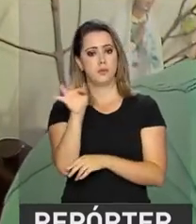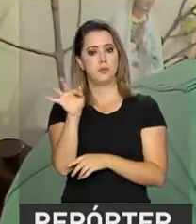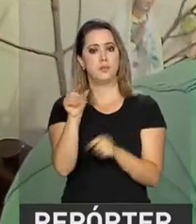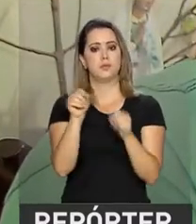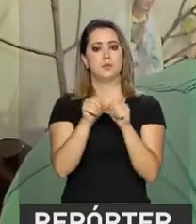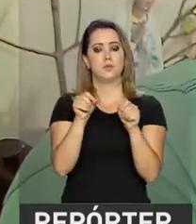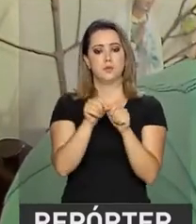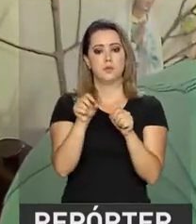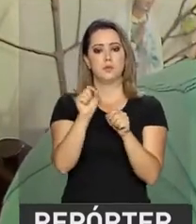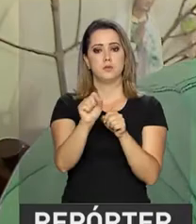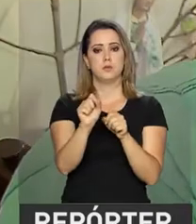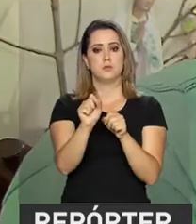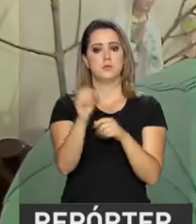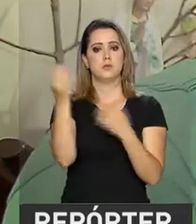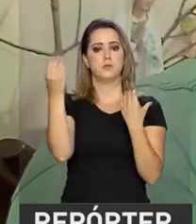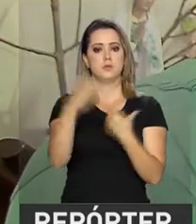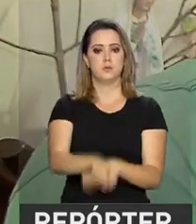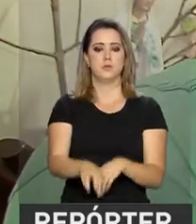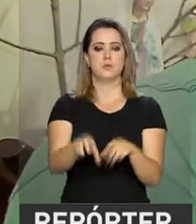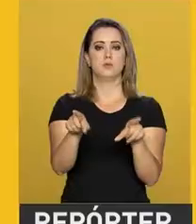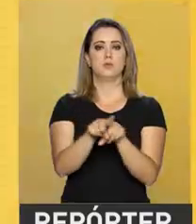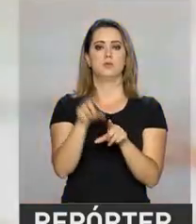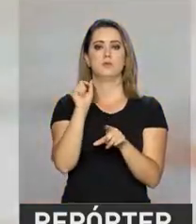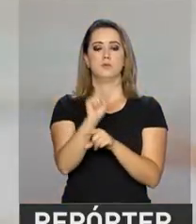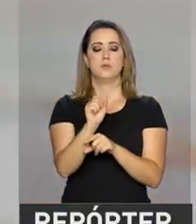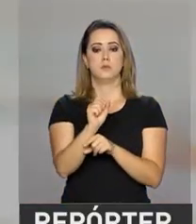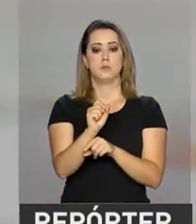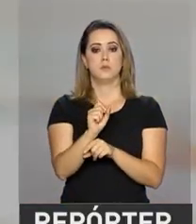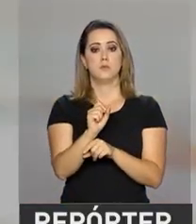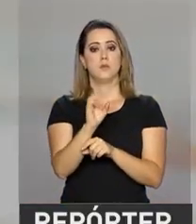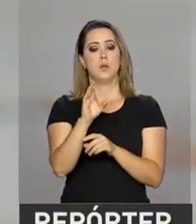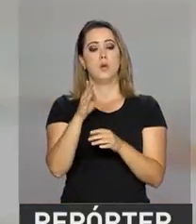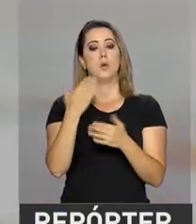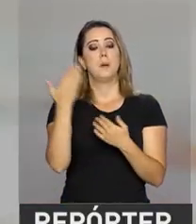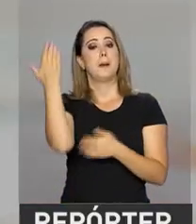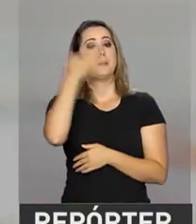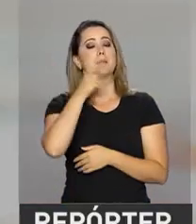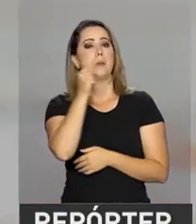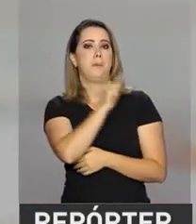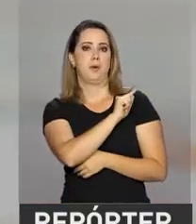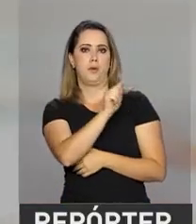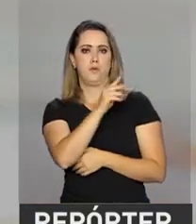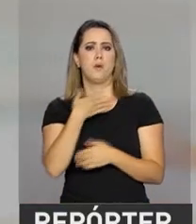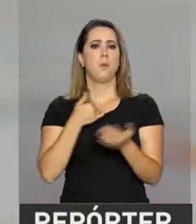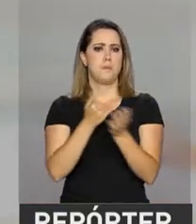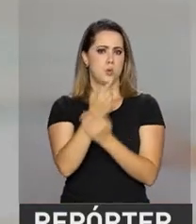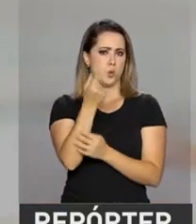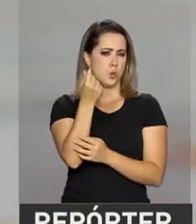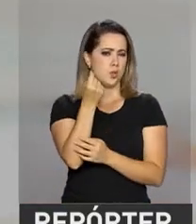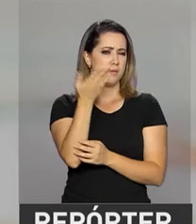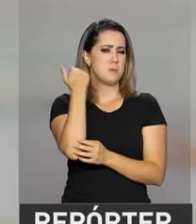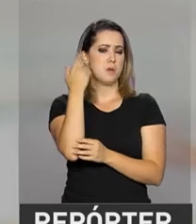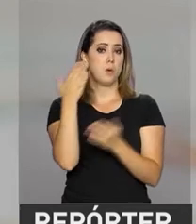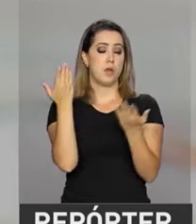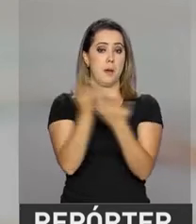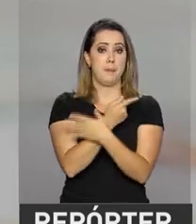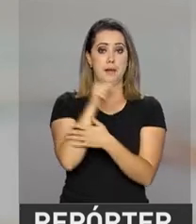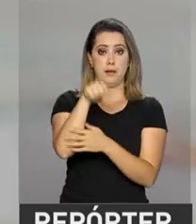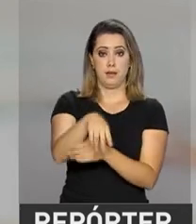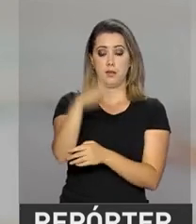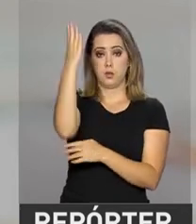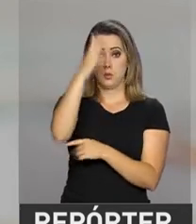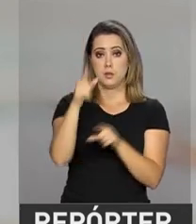um concurso ou seja existe desde o ano 2000 e será aplicado no brasil e no